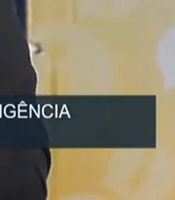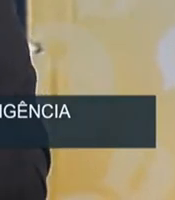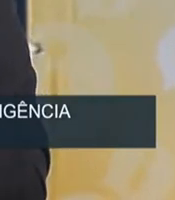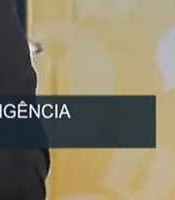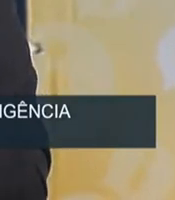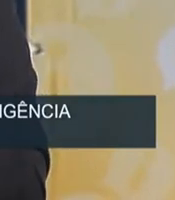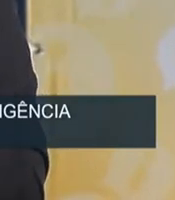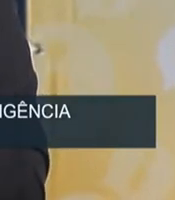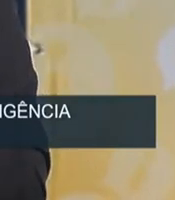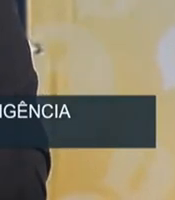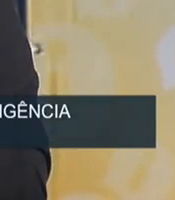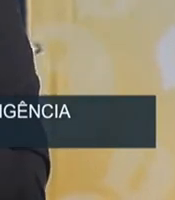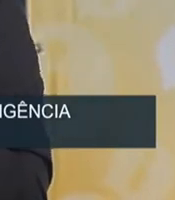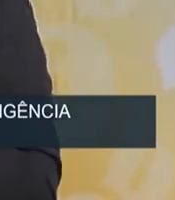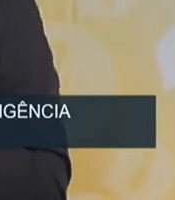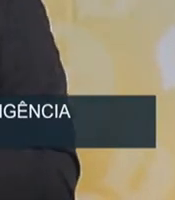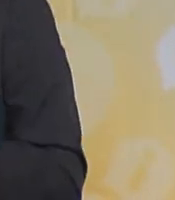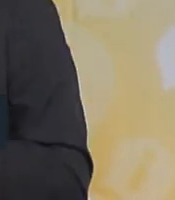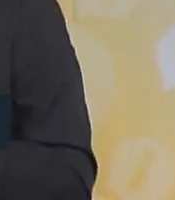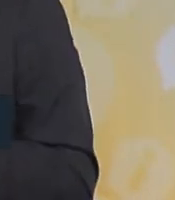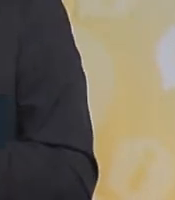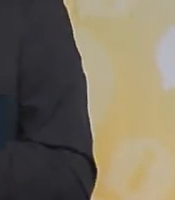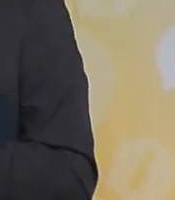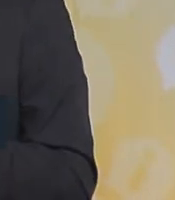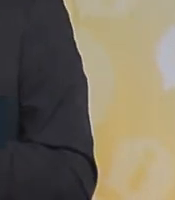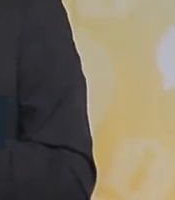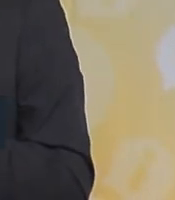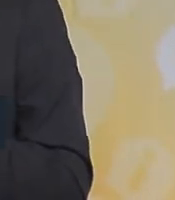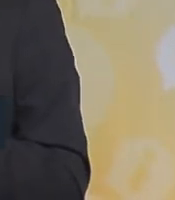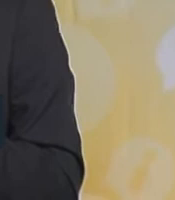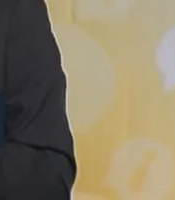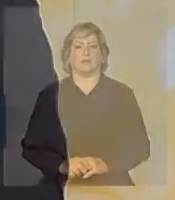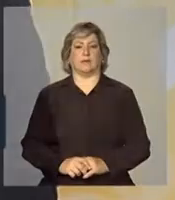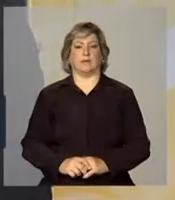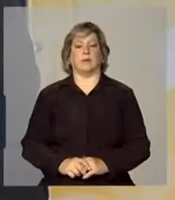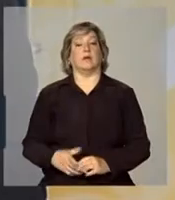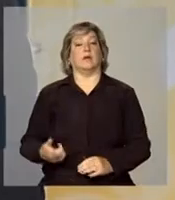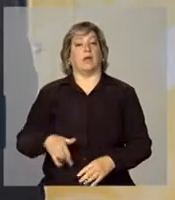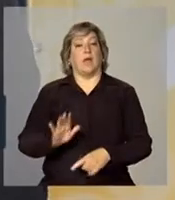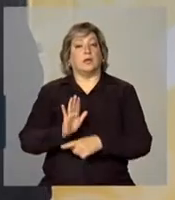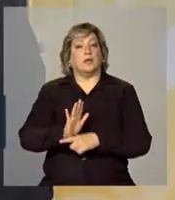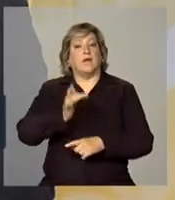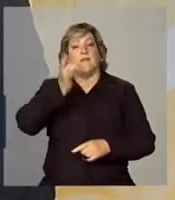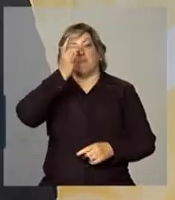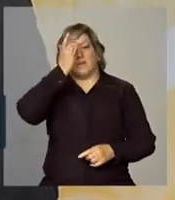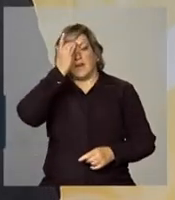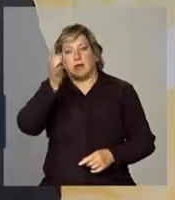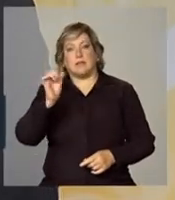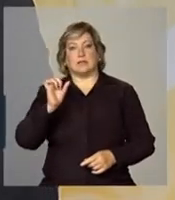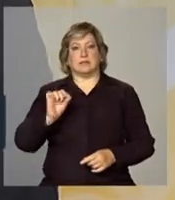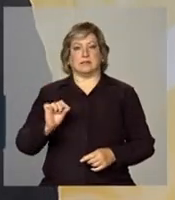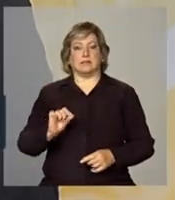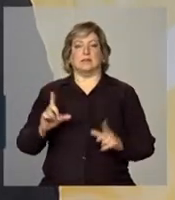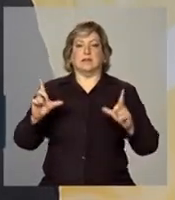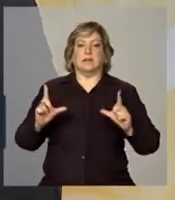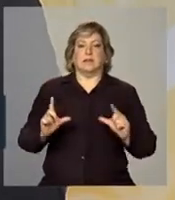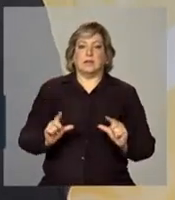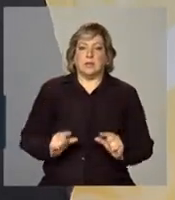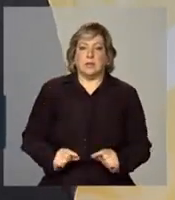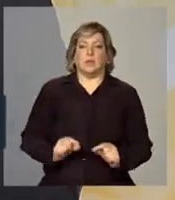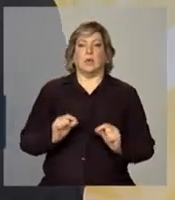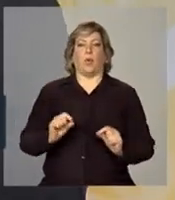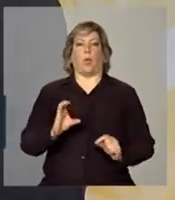Da gestão da documental de forma a facilitar, né, e reduzir